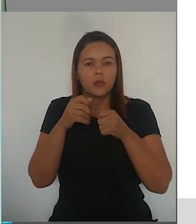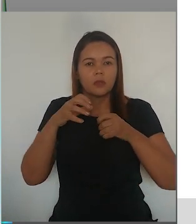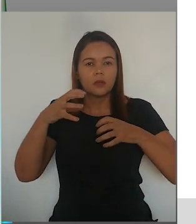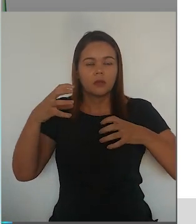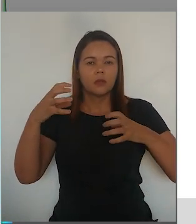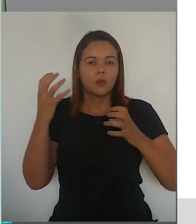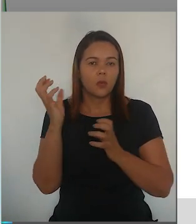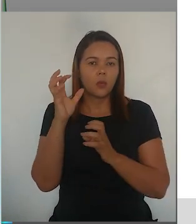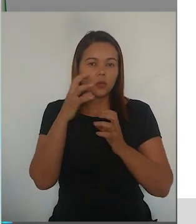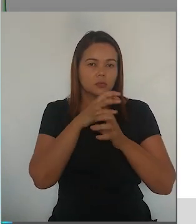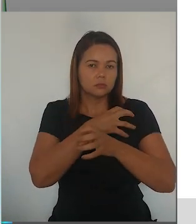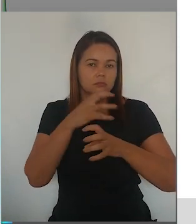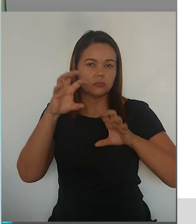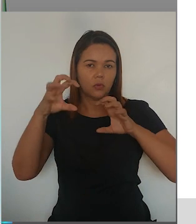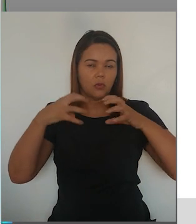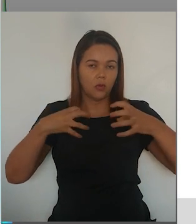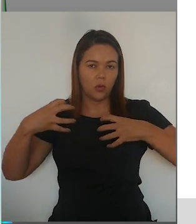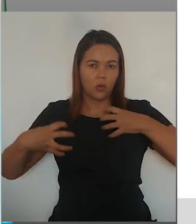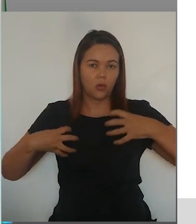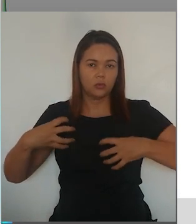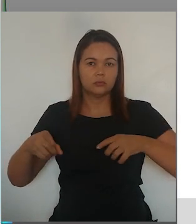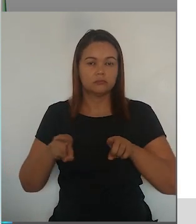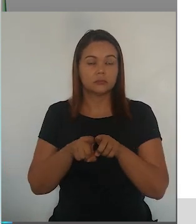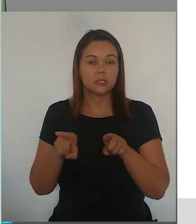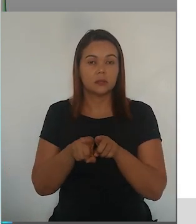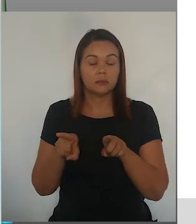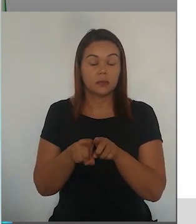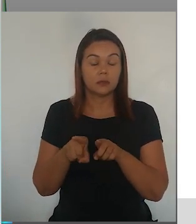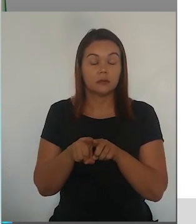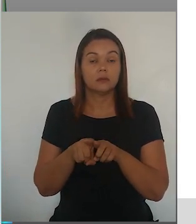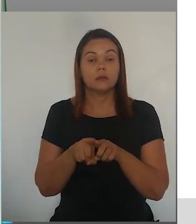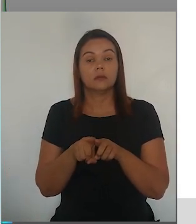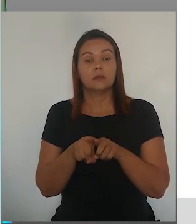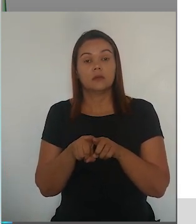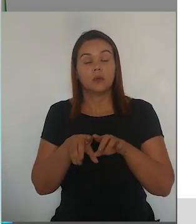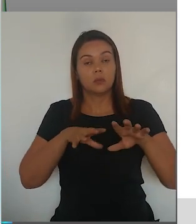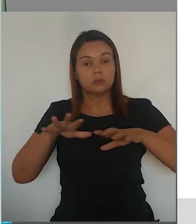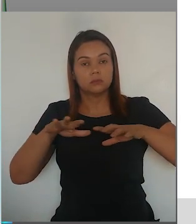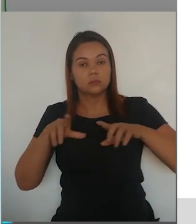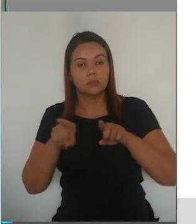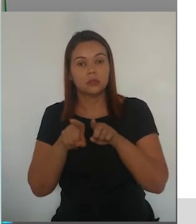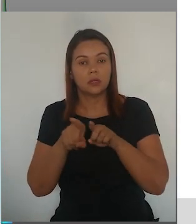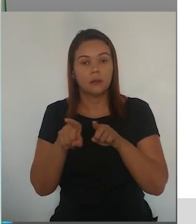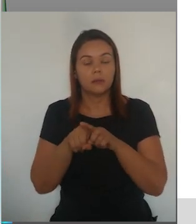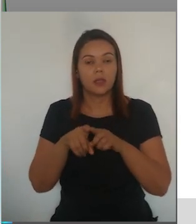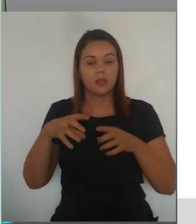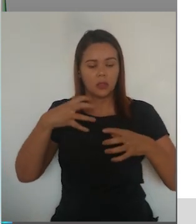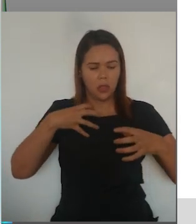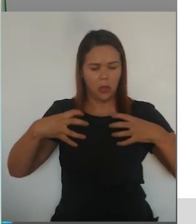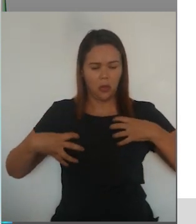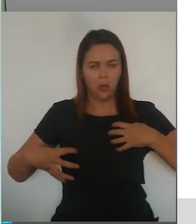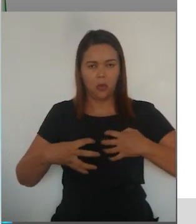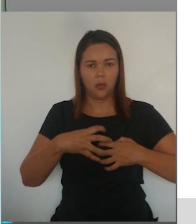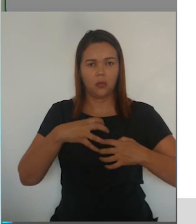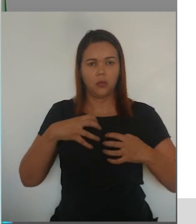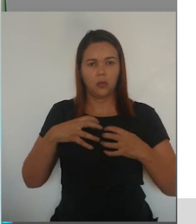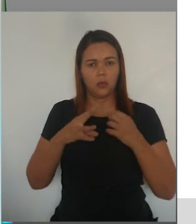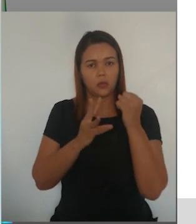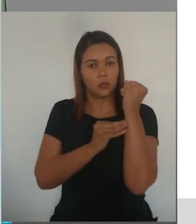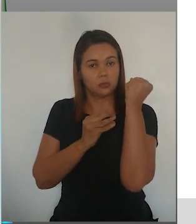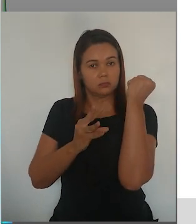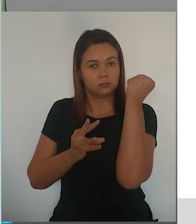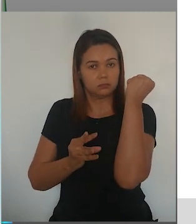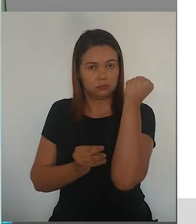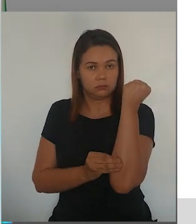a posição dos membros e o grau de contração dos músculos. Os fusos musculares são